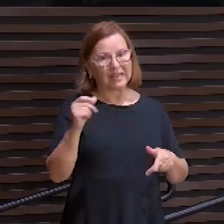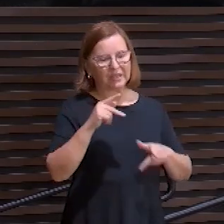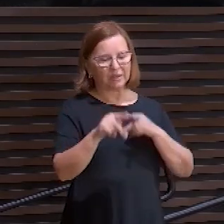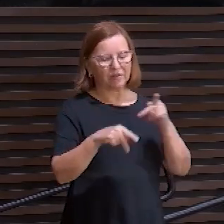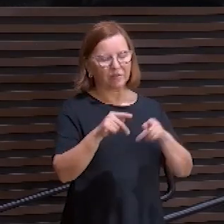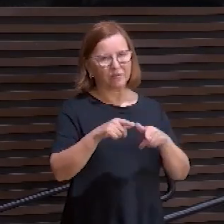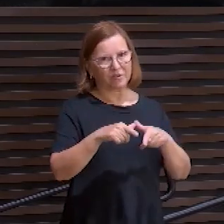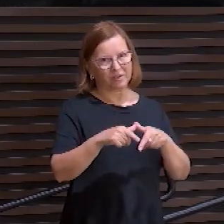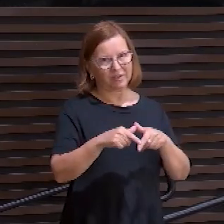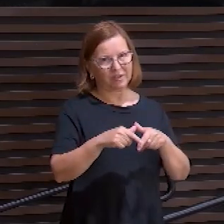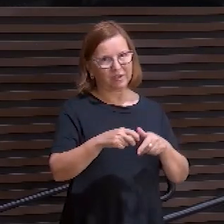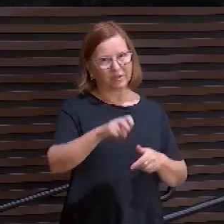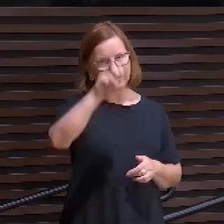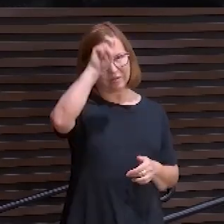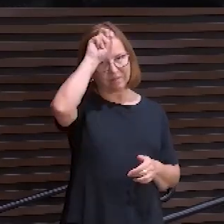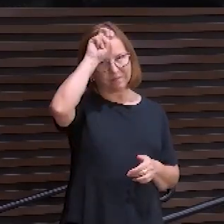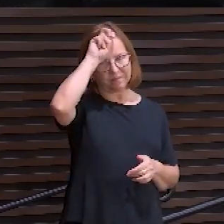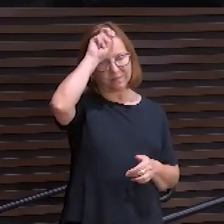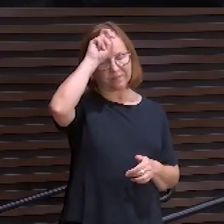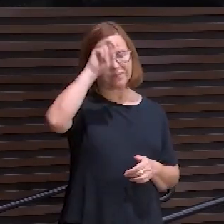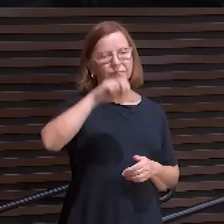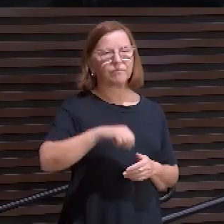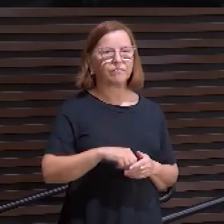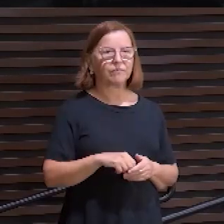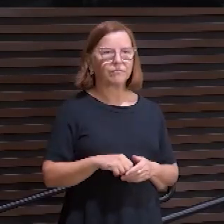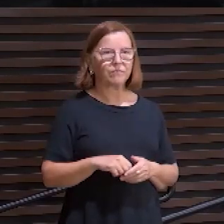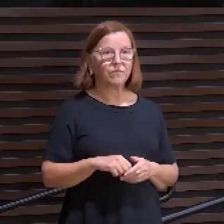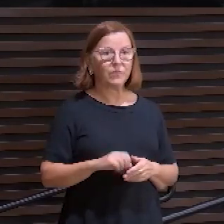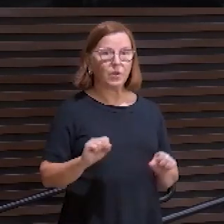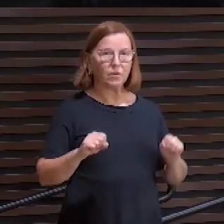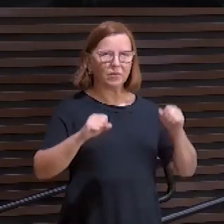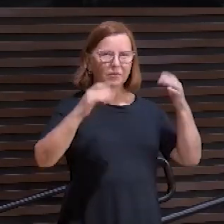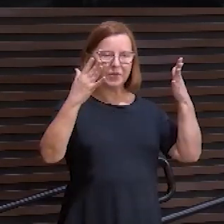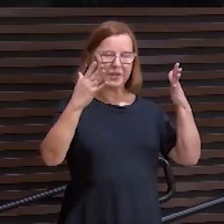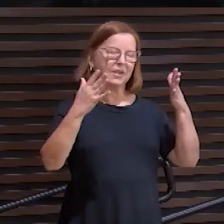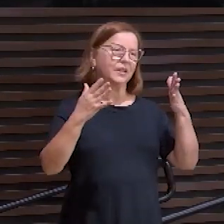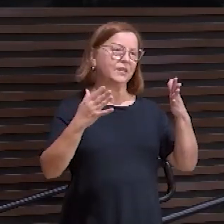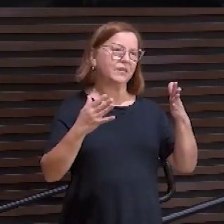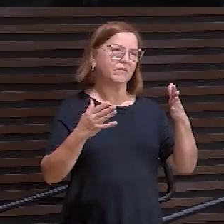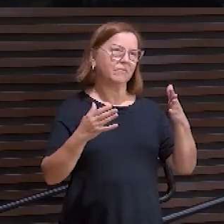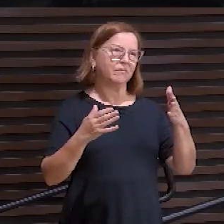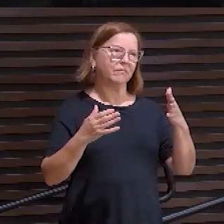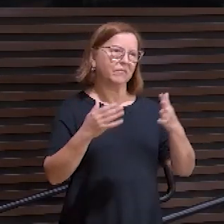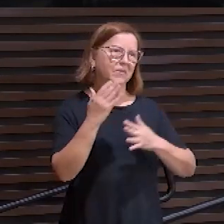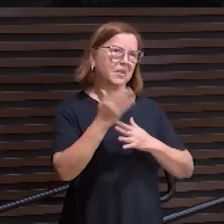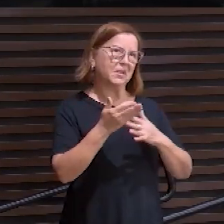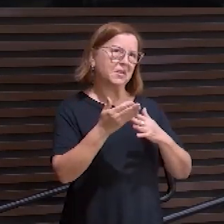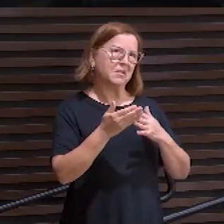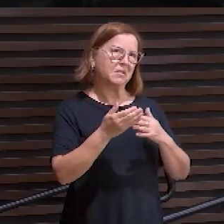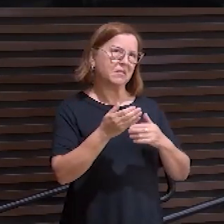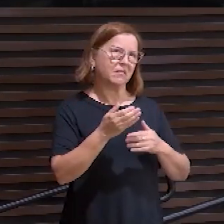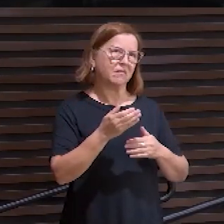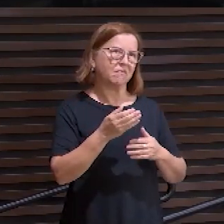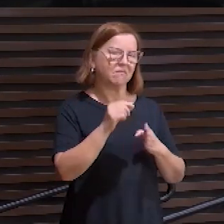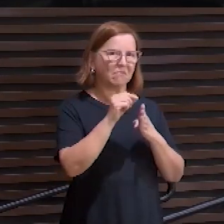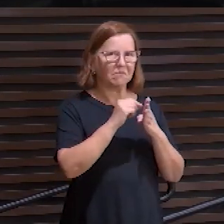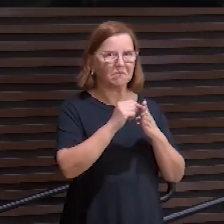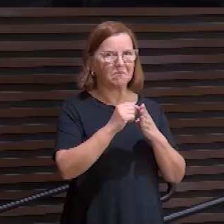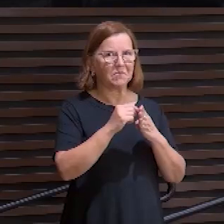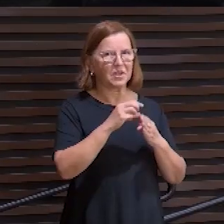do Egito, que era comemorado exatamente aqui entre o mês de março e o mês de